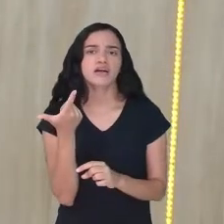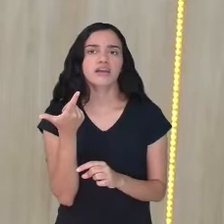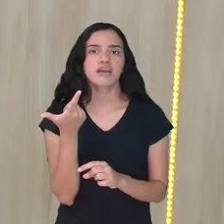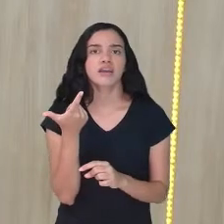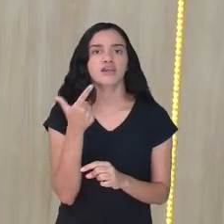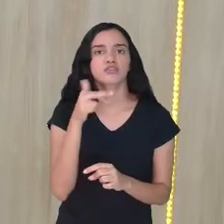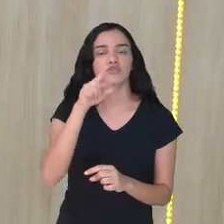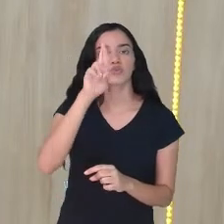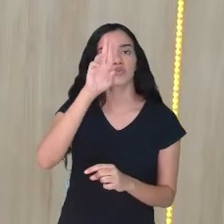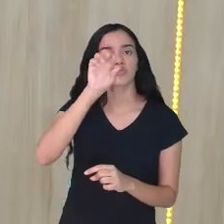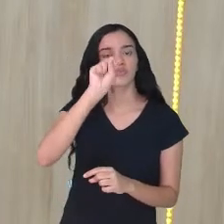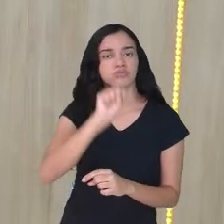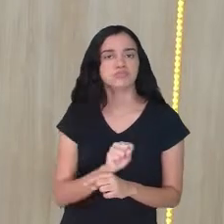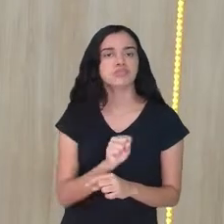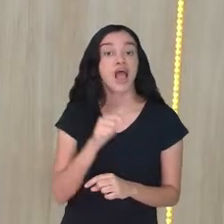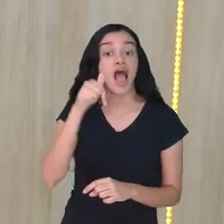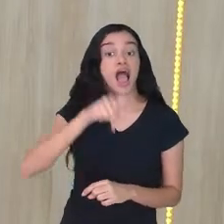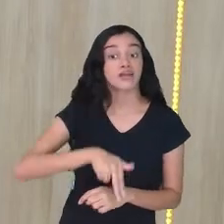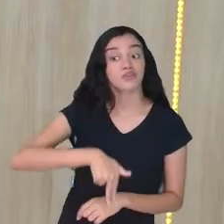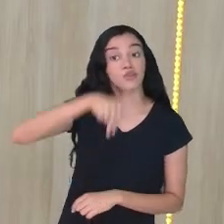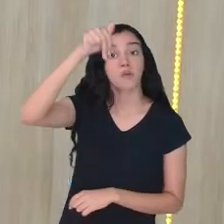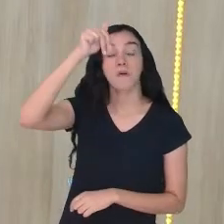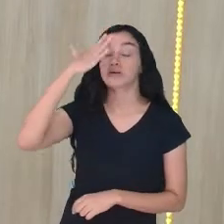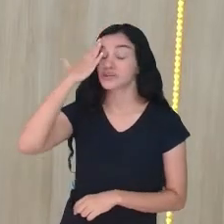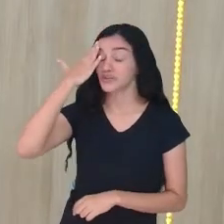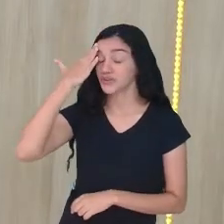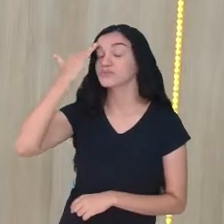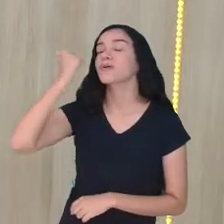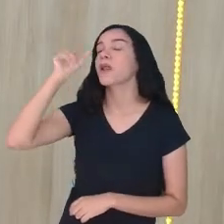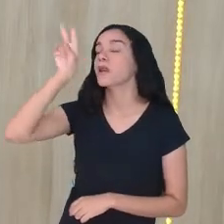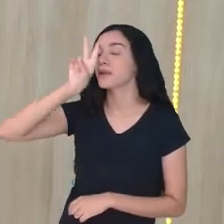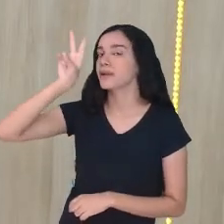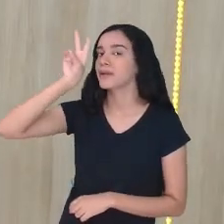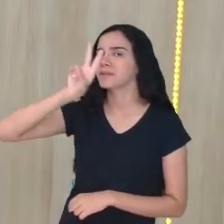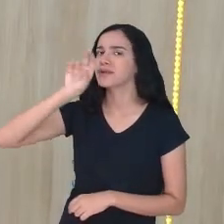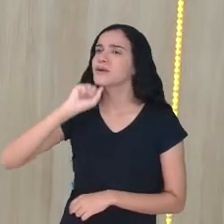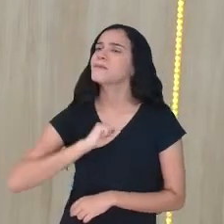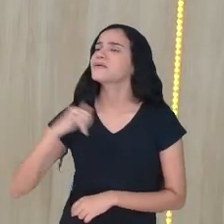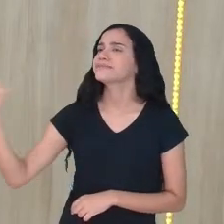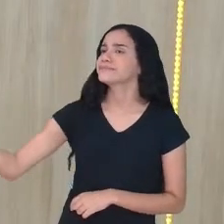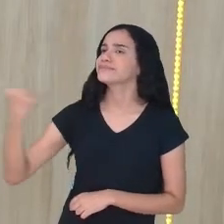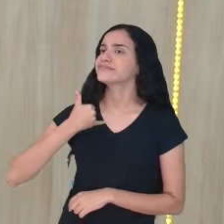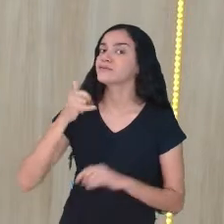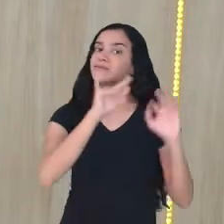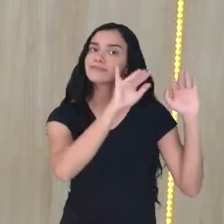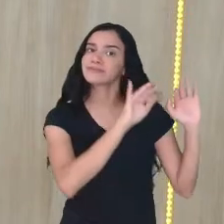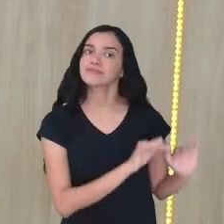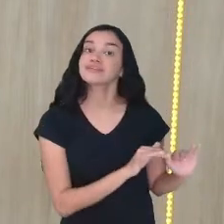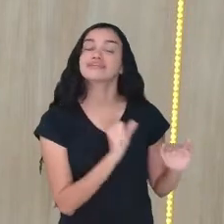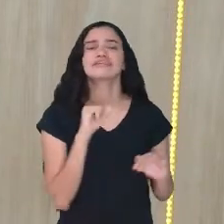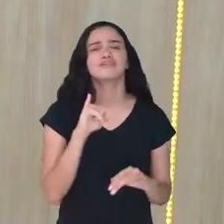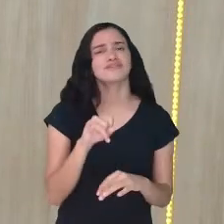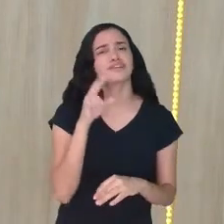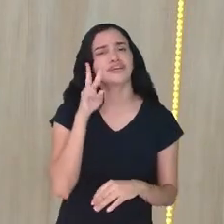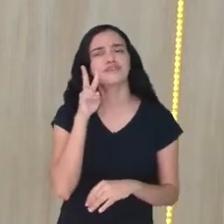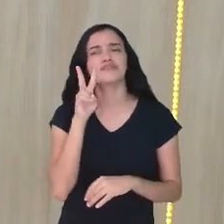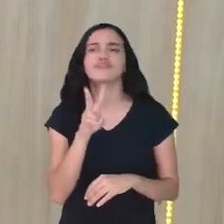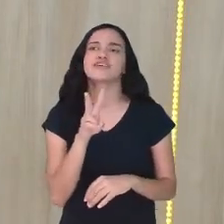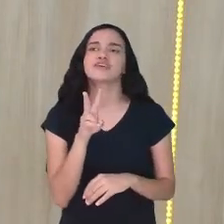Grande do Sul, mas aqui no Nordeste, que eu saiba, que eu lembre, pode me informar ali no chat, se vocês já